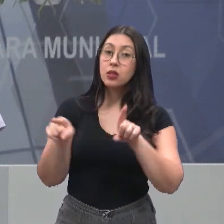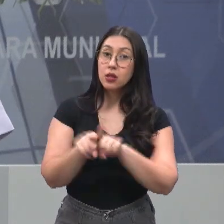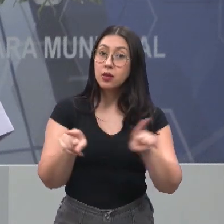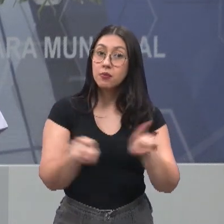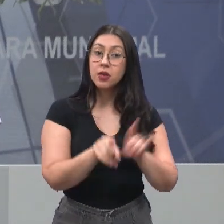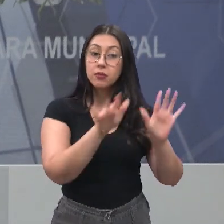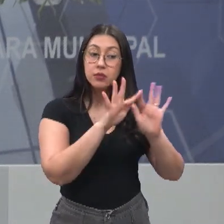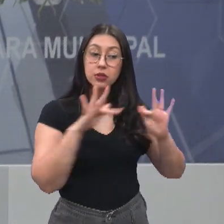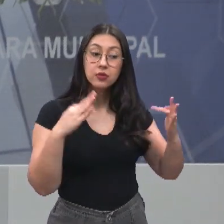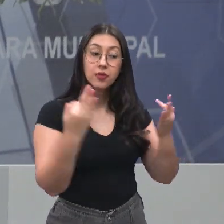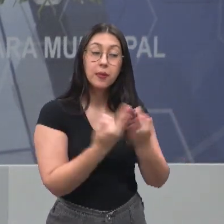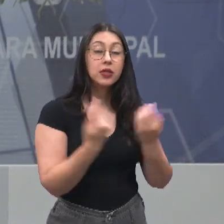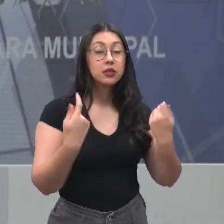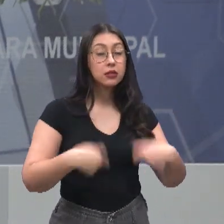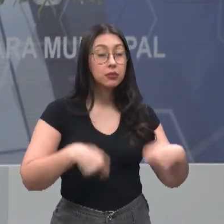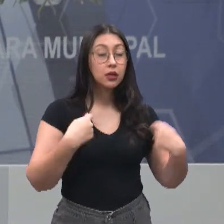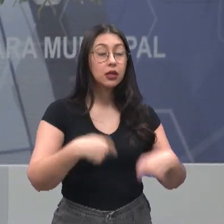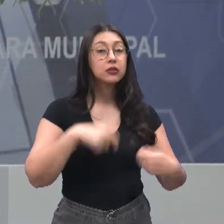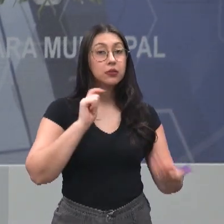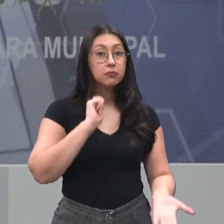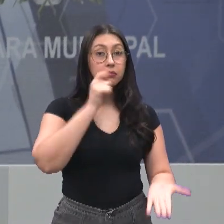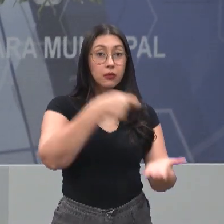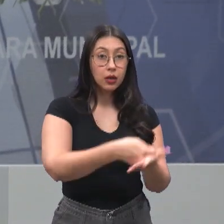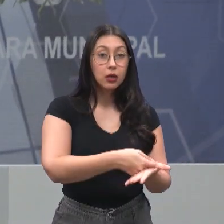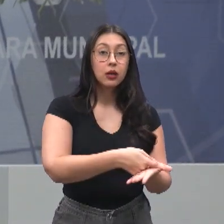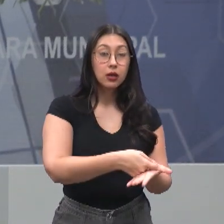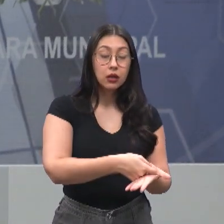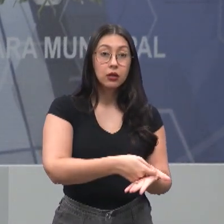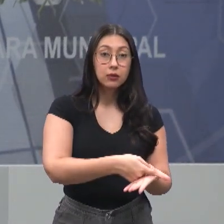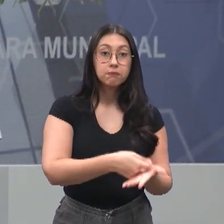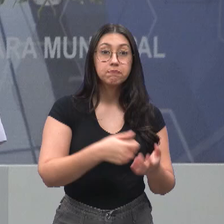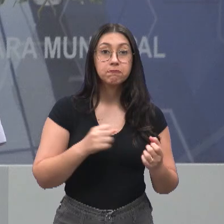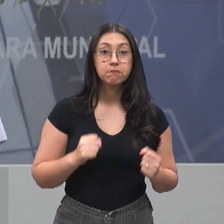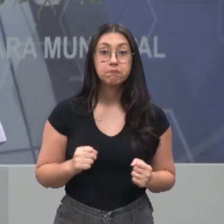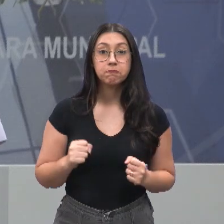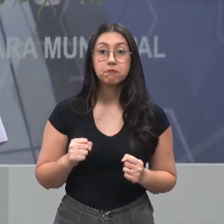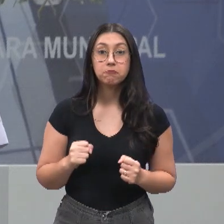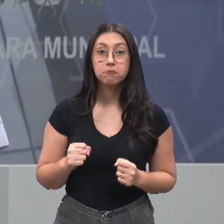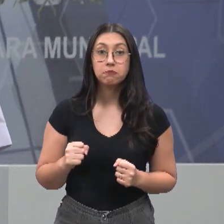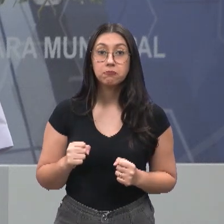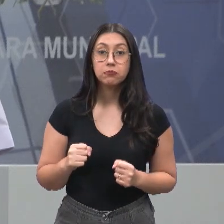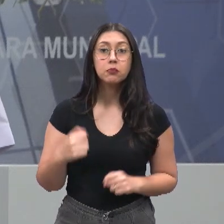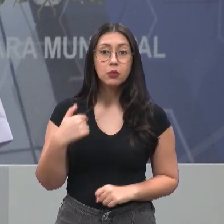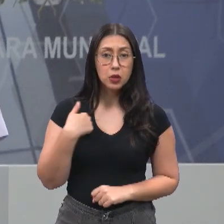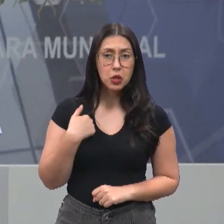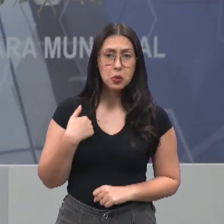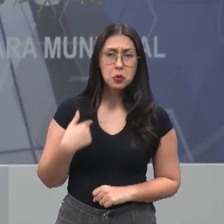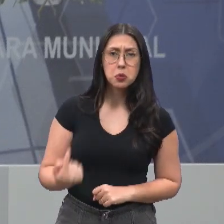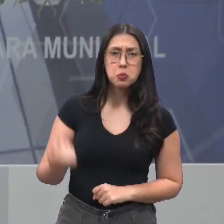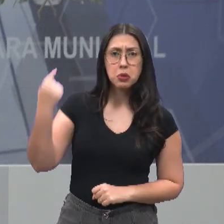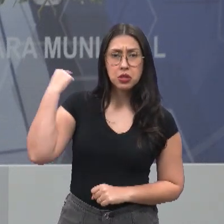que precisam, não é, levar os seus filhos para a escola. Eu, desde a pandemia,